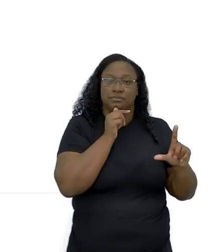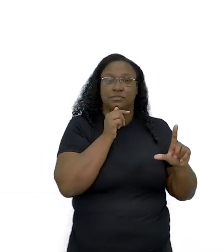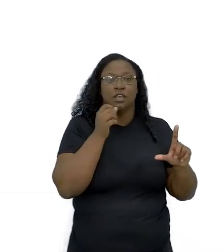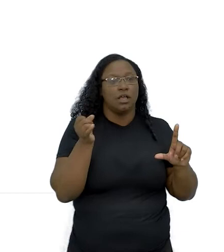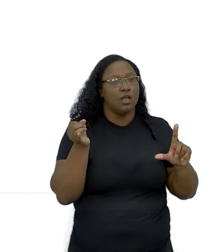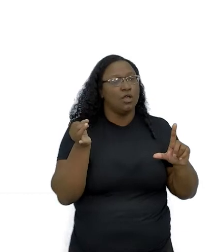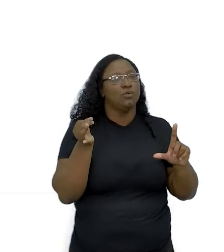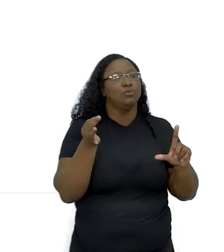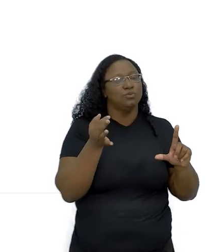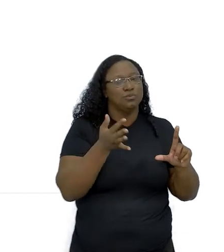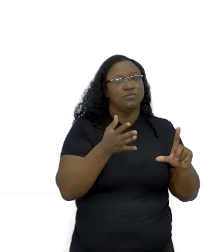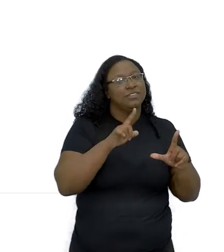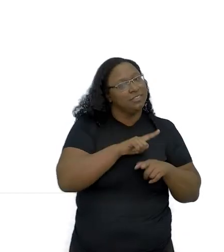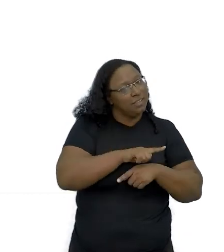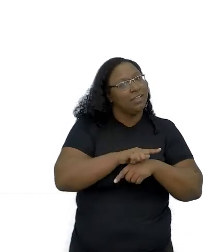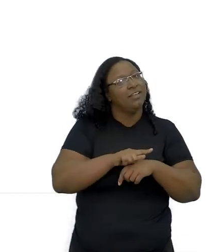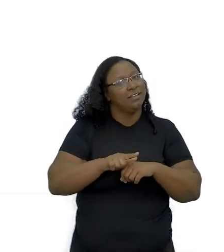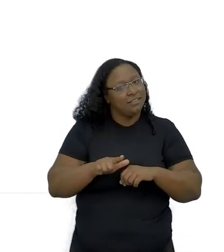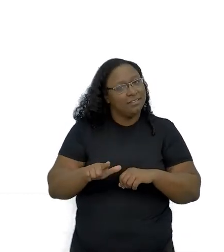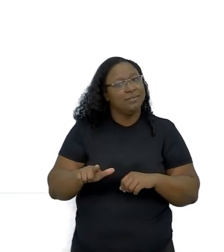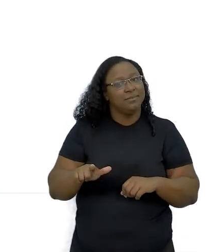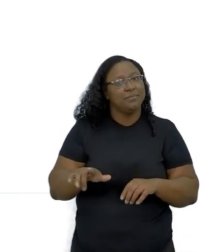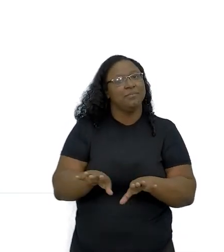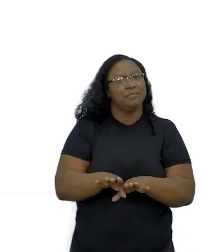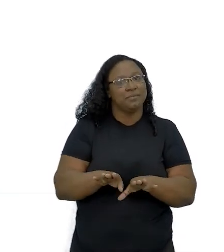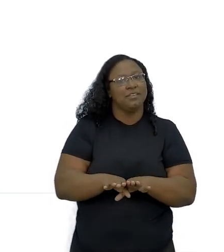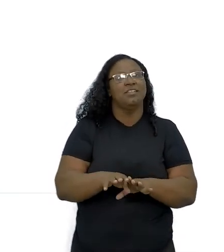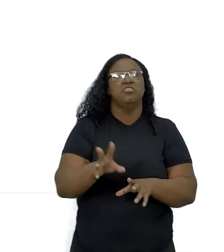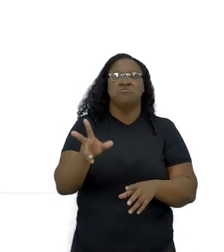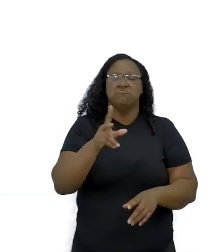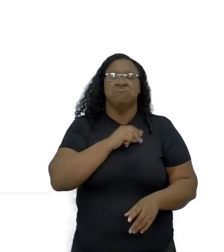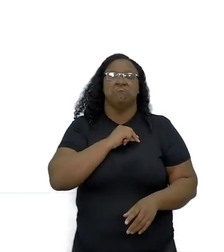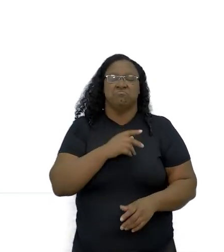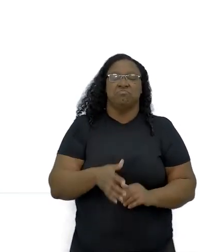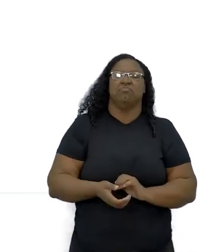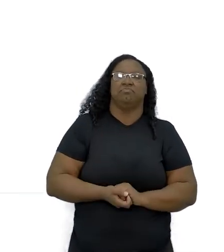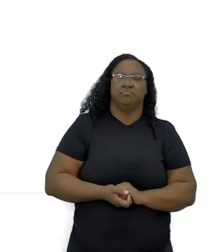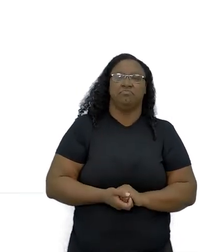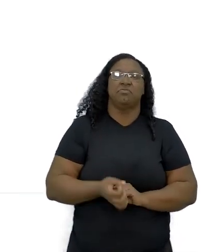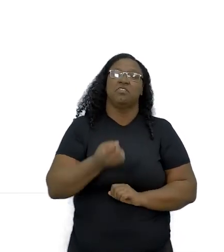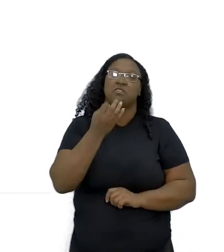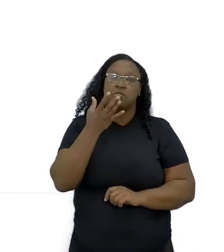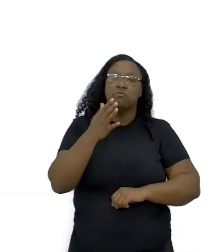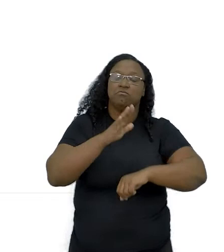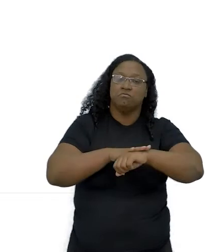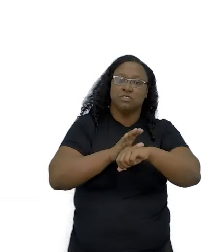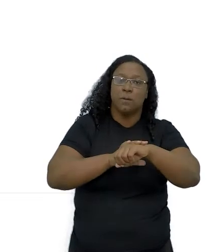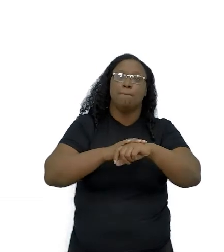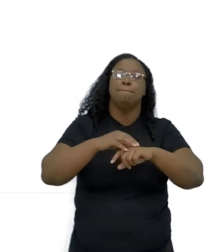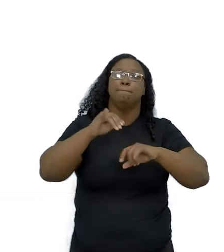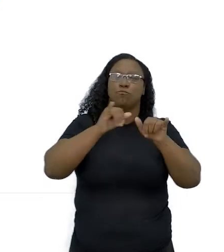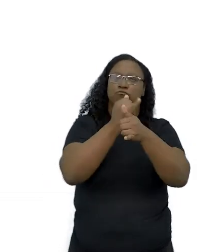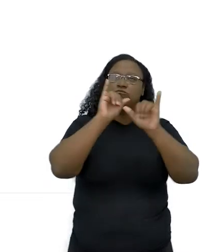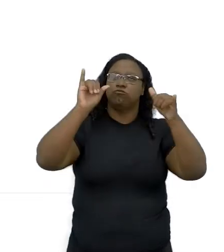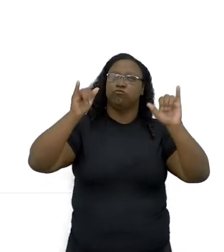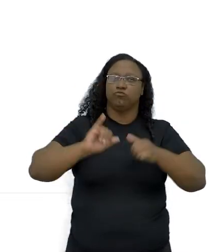e limpa. Então, está sendo interessante ainda fazer produção de eletricidade por